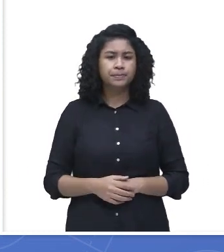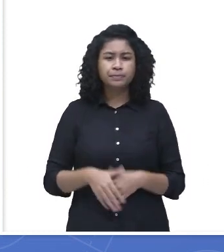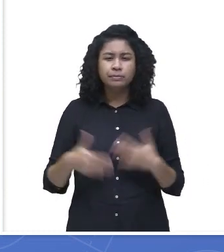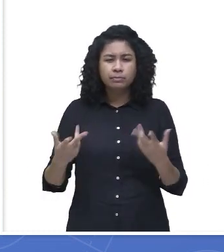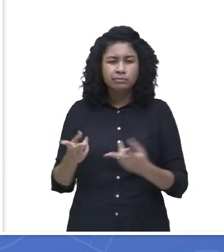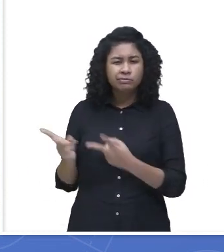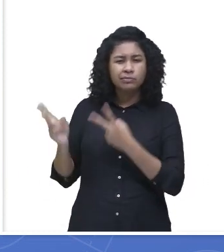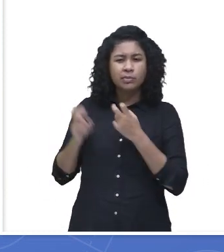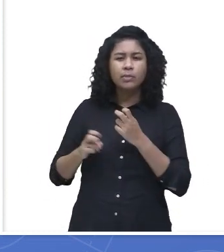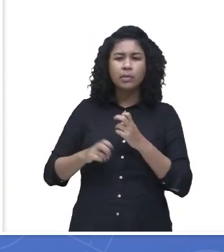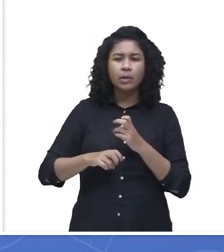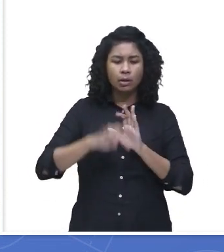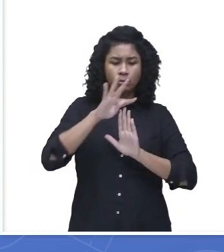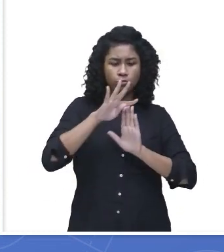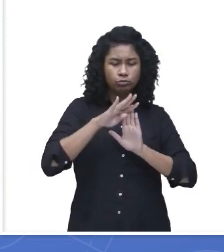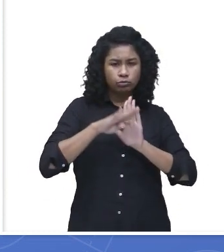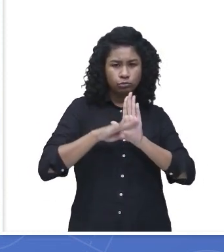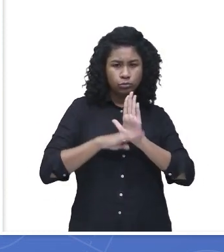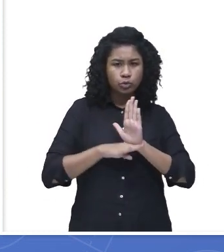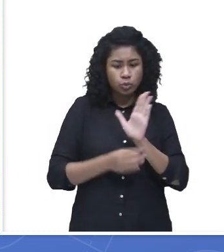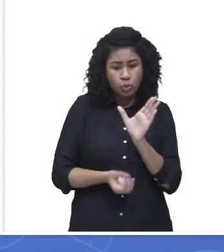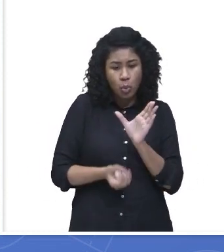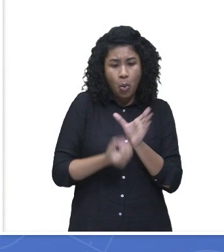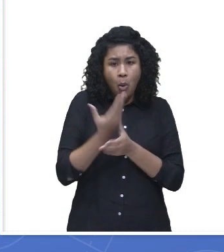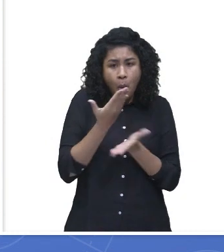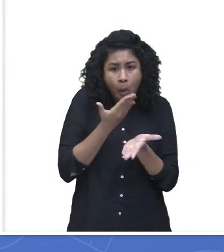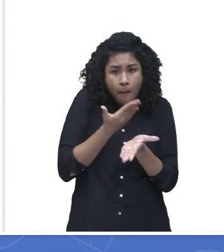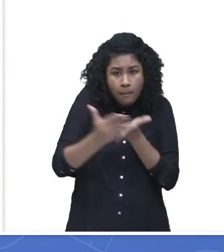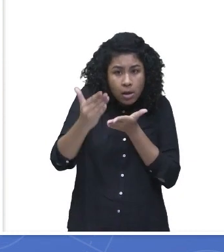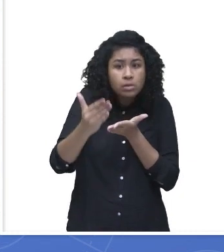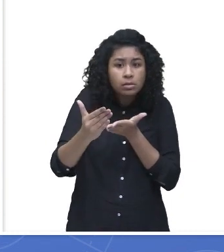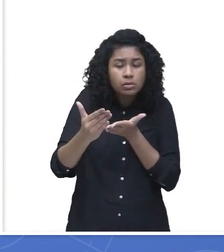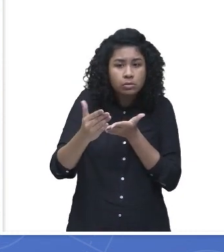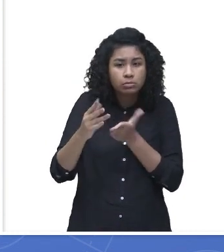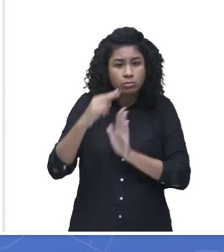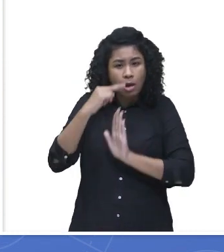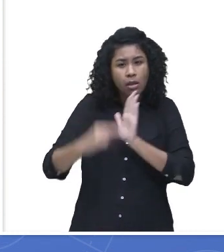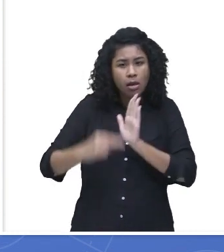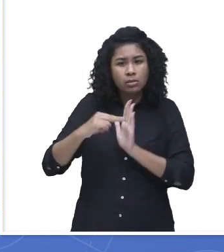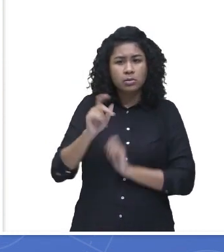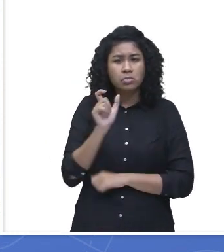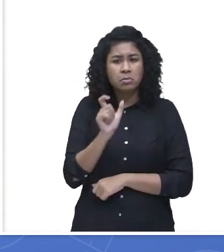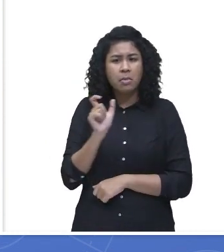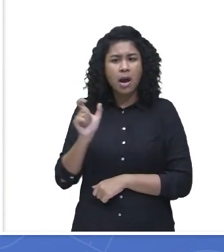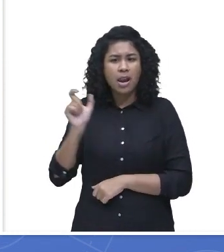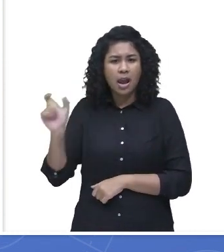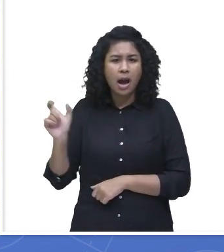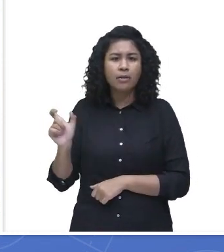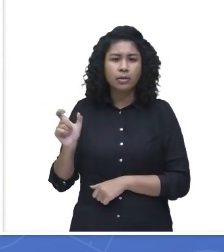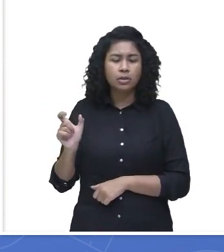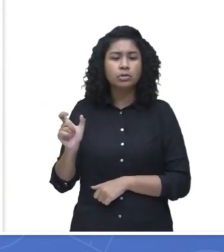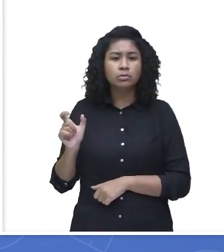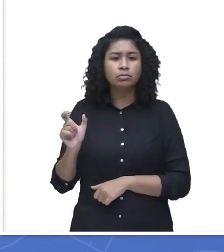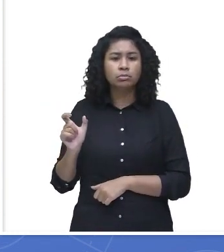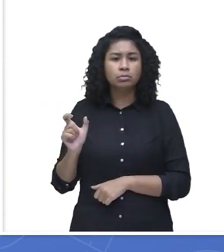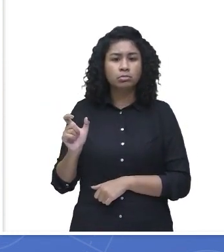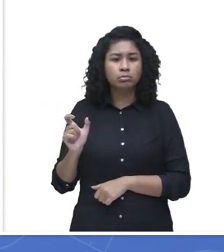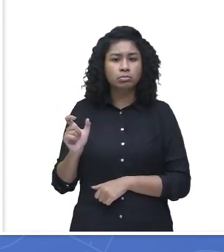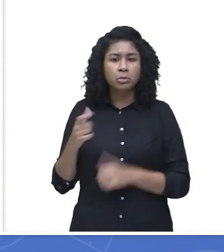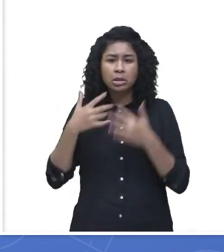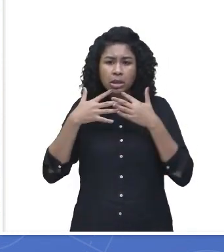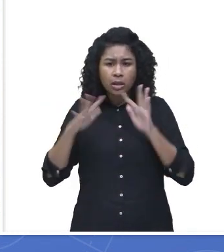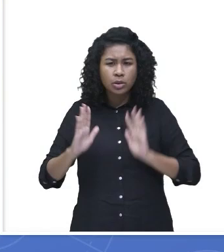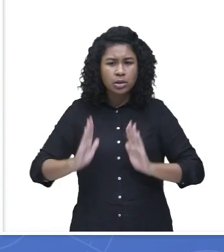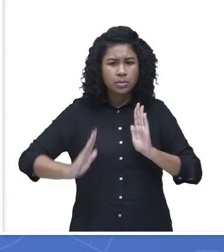nosso poema, nós já temos algumas palavras que elas não eram tão comuns naquele período, certo? Eu